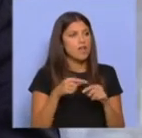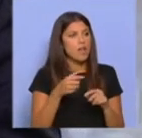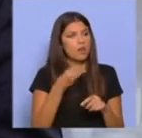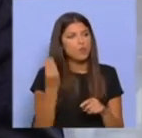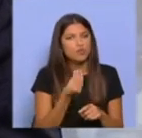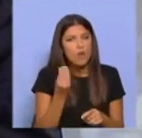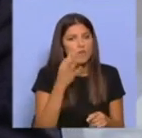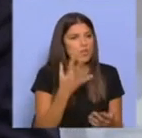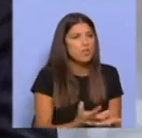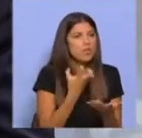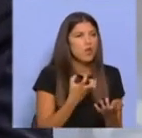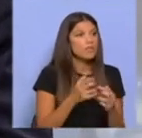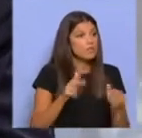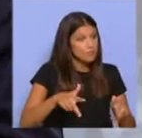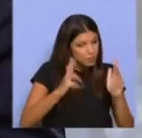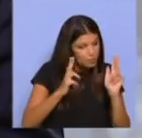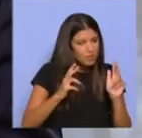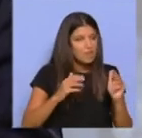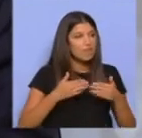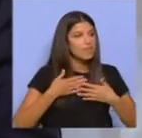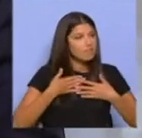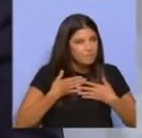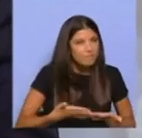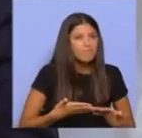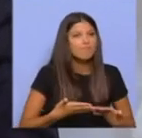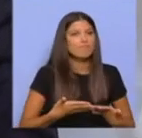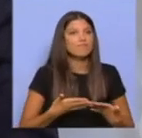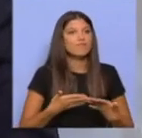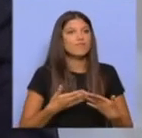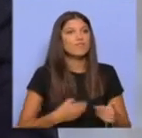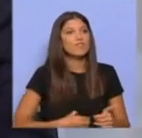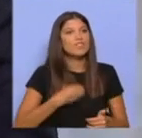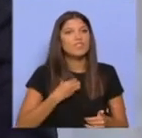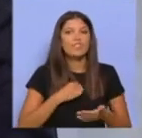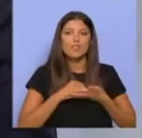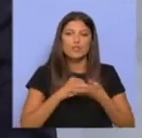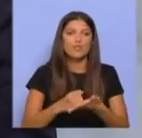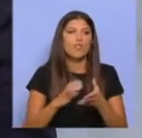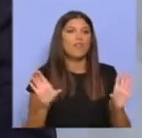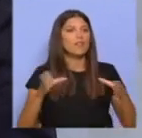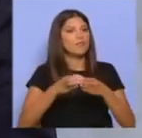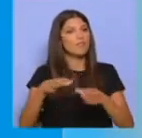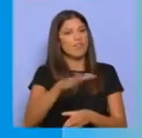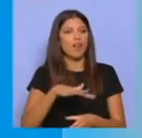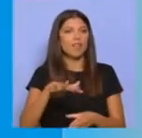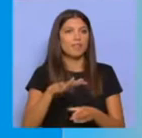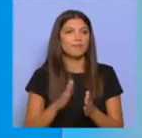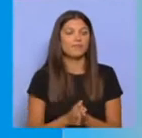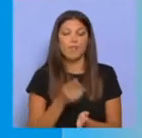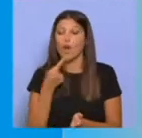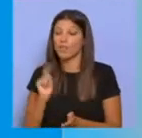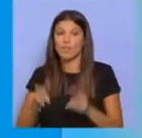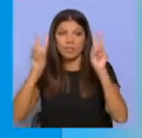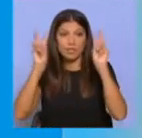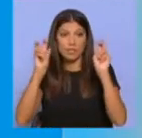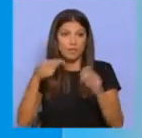que está disponível e verdadeiramente comprometida muitas vezes neste sentido de serviço à comunidade. Regressando à vacina,